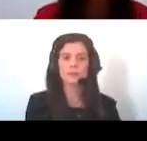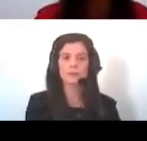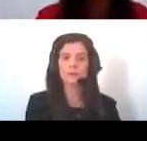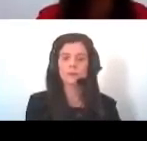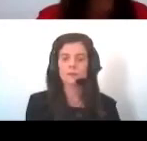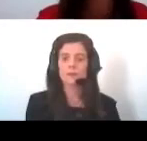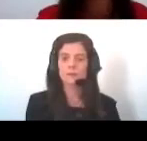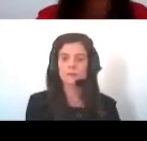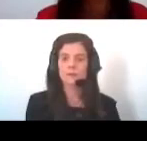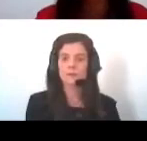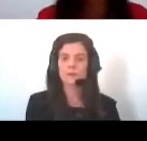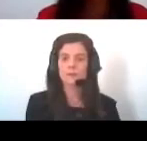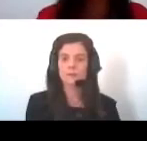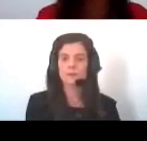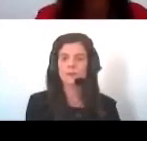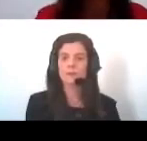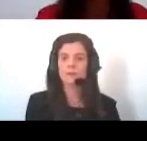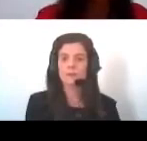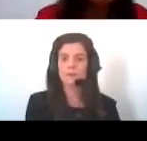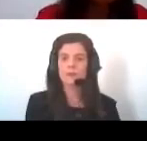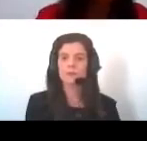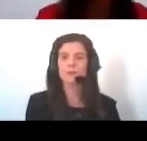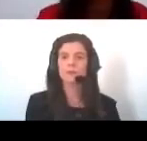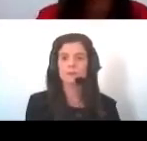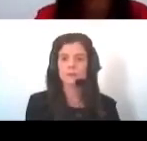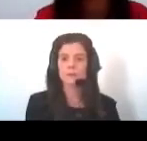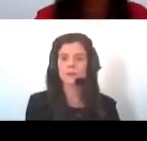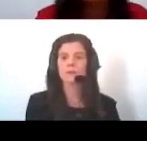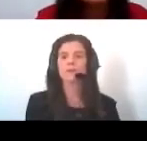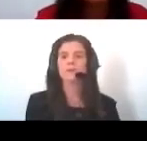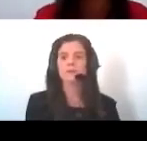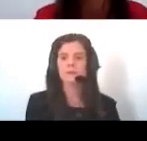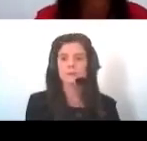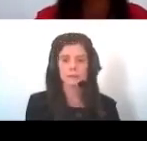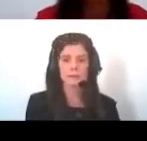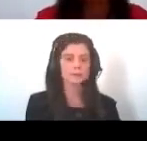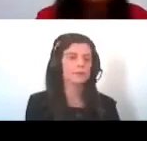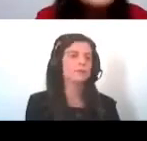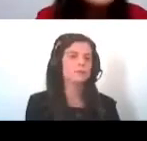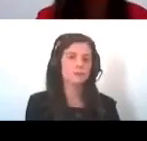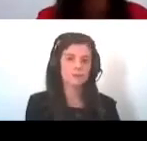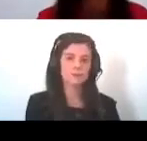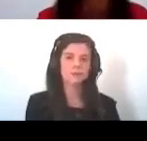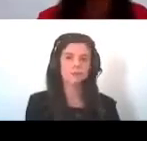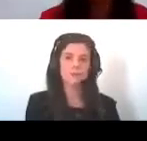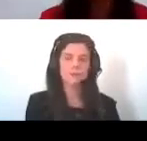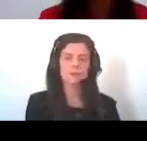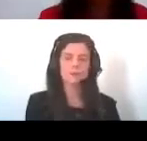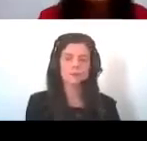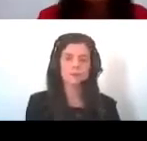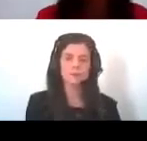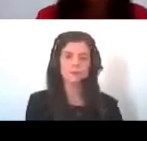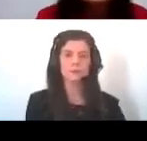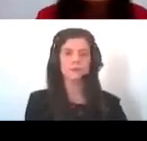aqui artistas na nossa cidade muito bons e que muitas vezes não são revelados, não são valorizados. E